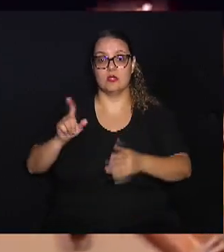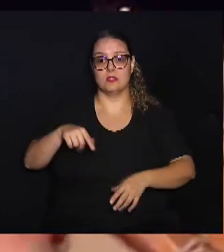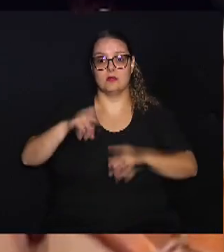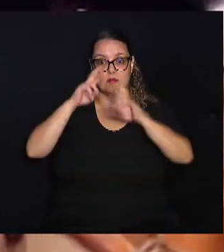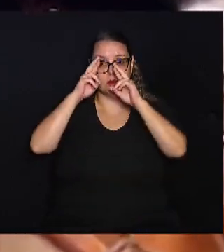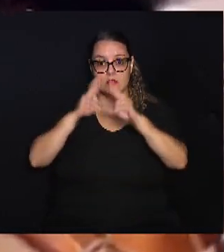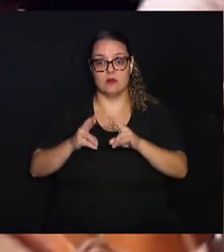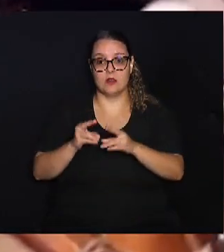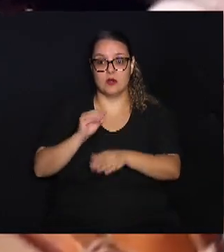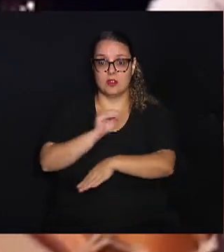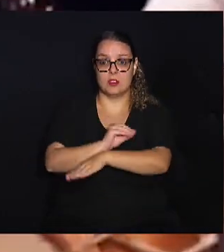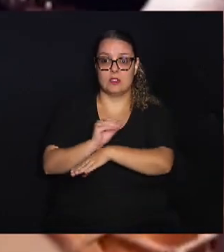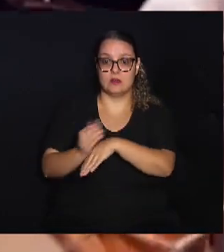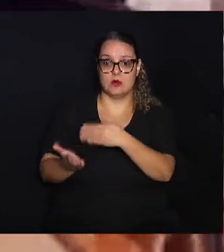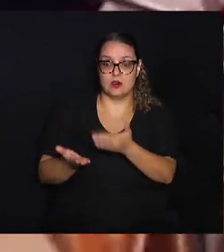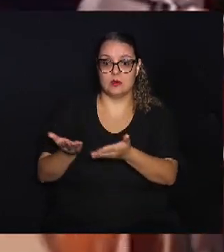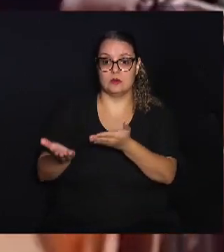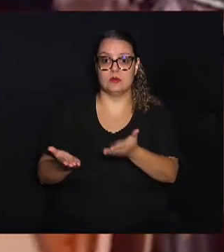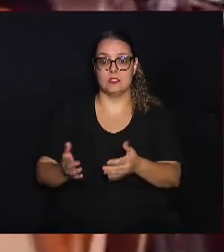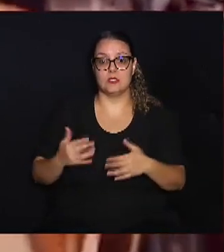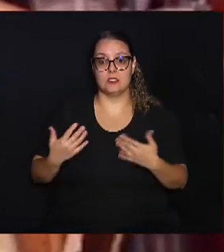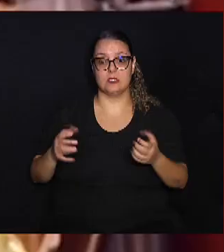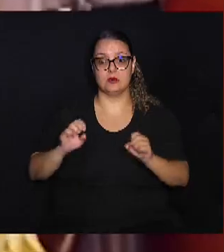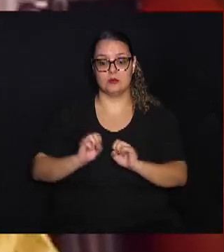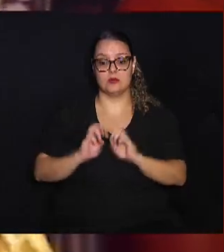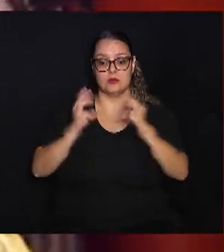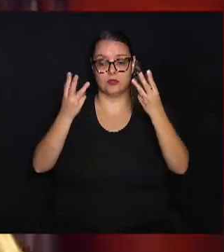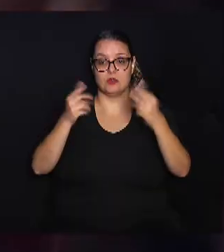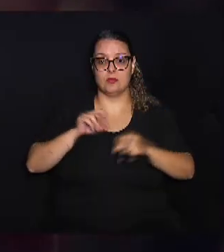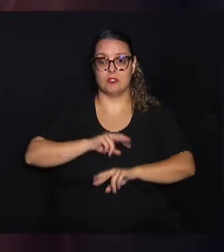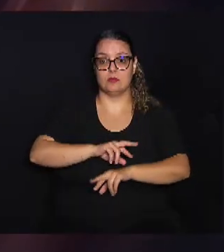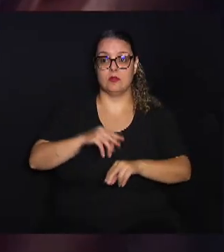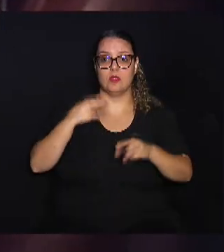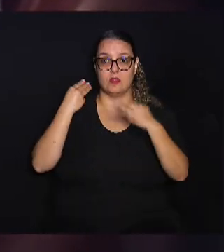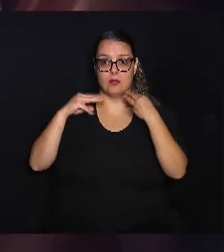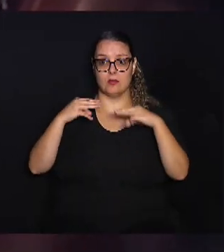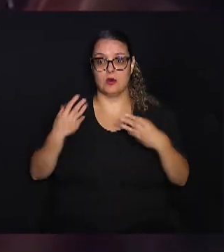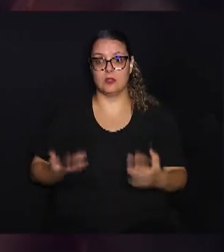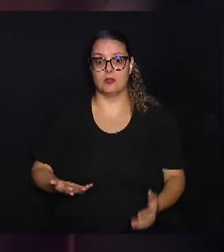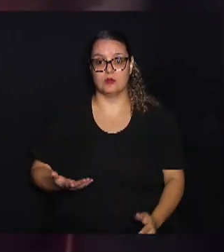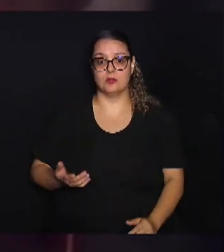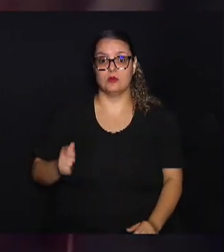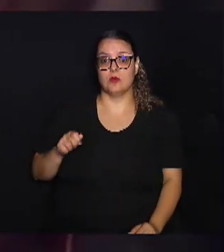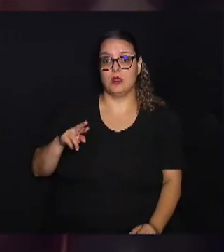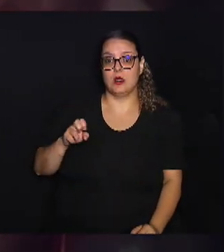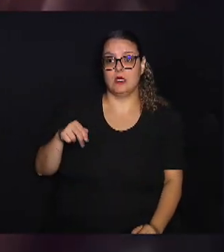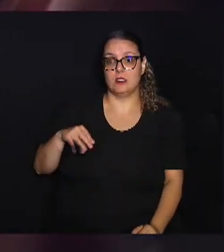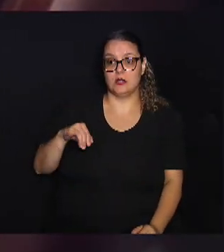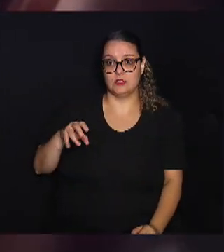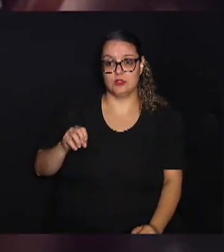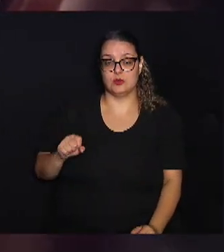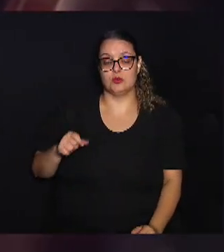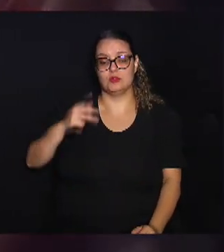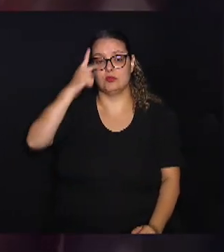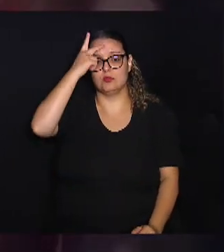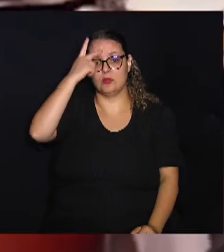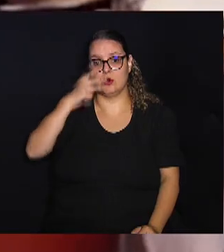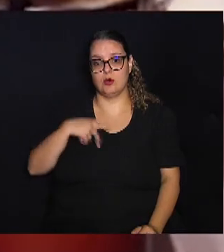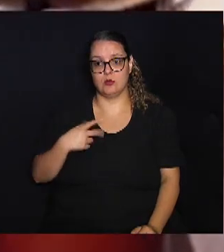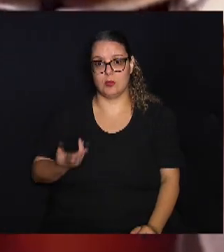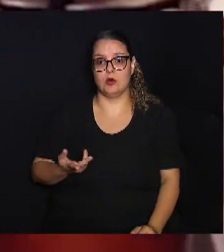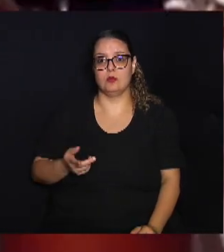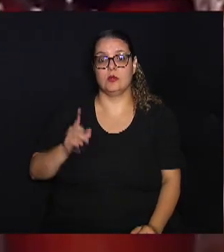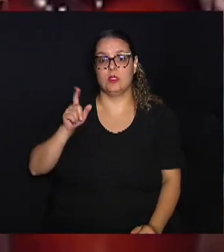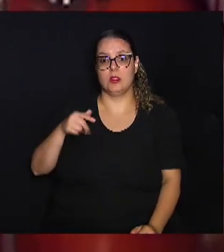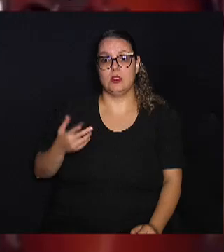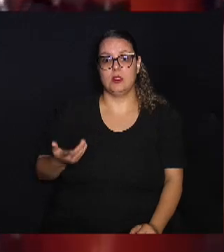e preservada. Então no show a gente vai ter várias músicas com arranjos autorais, né? Que são pontos